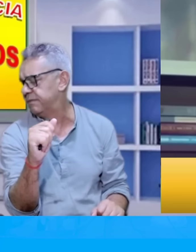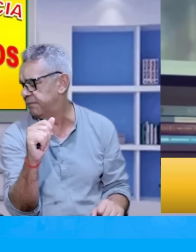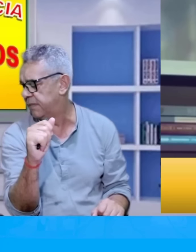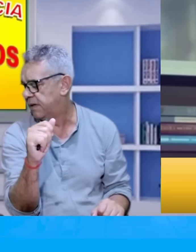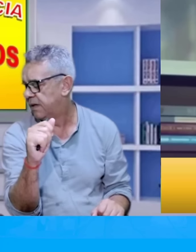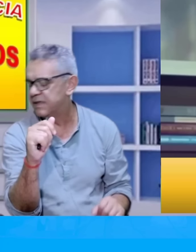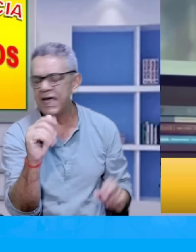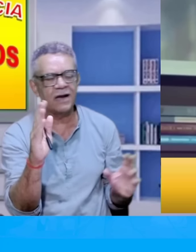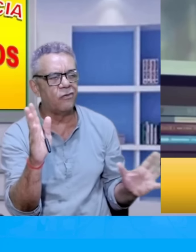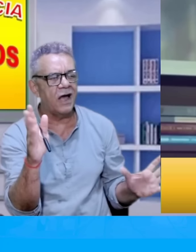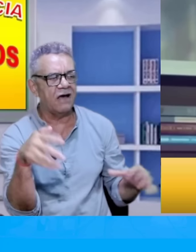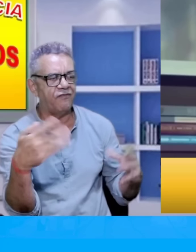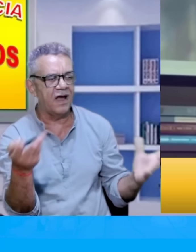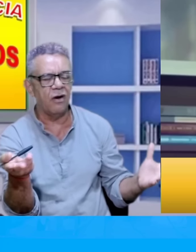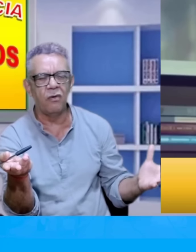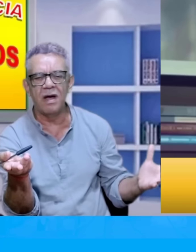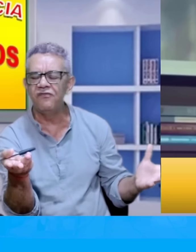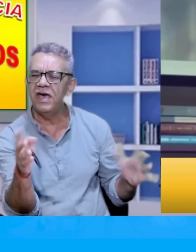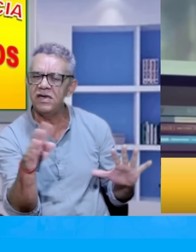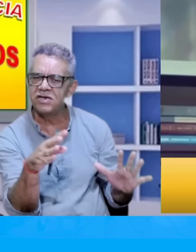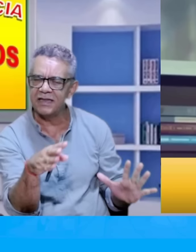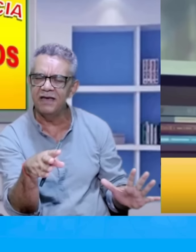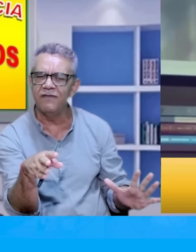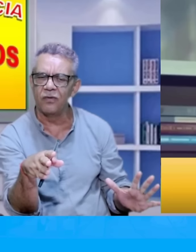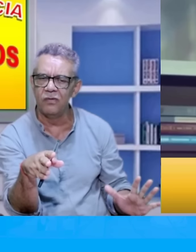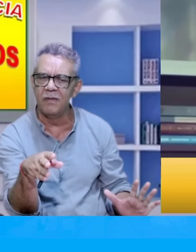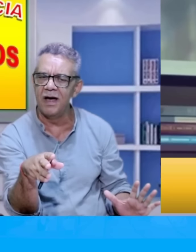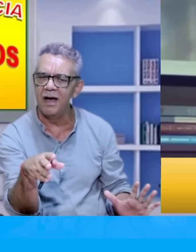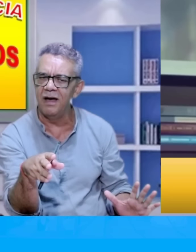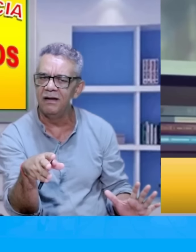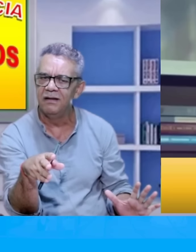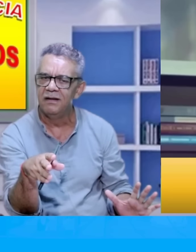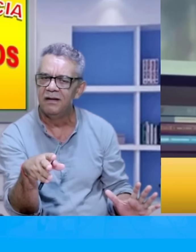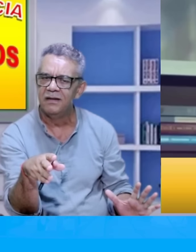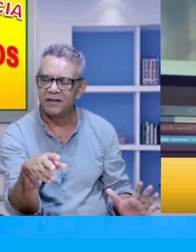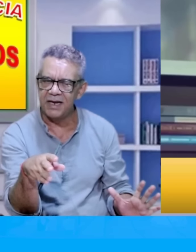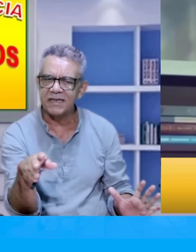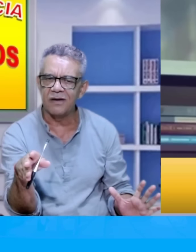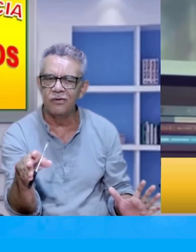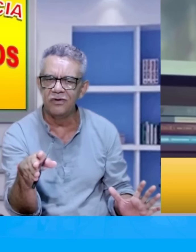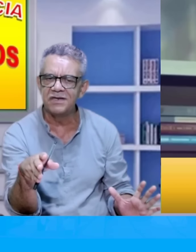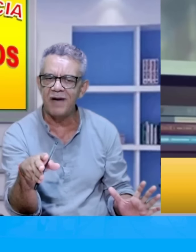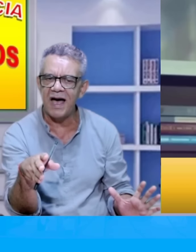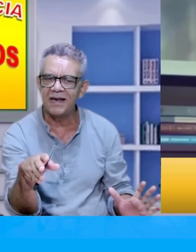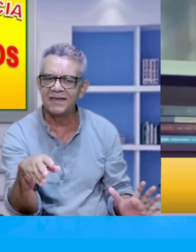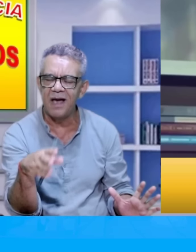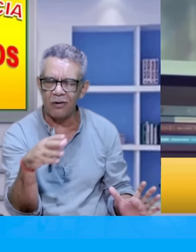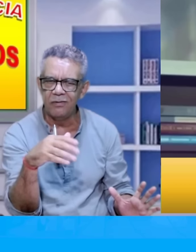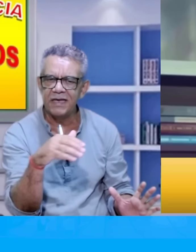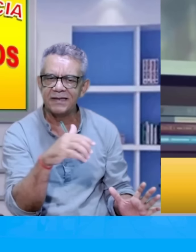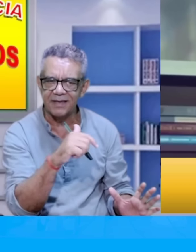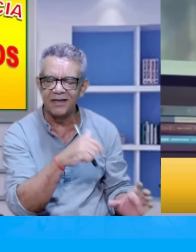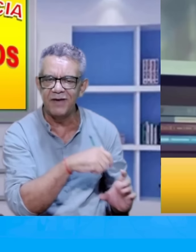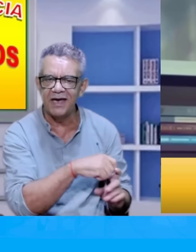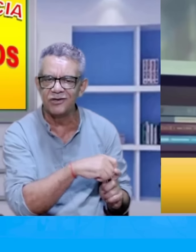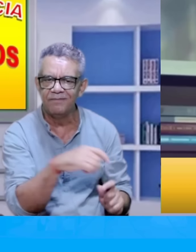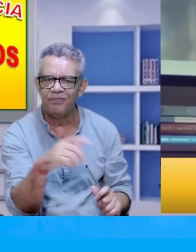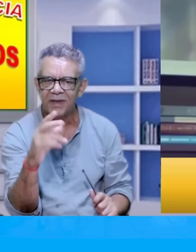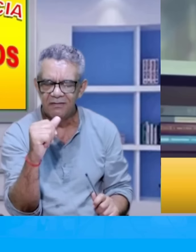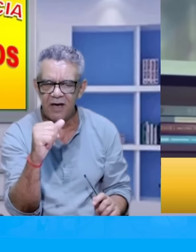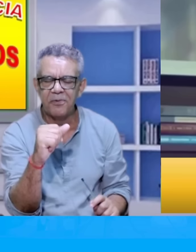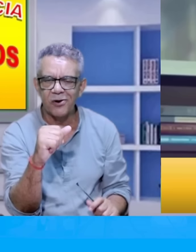Marques? Será que o Malafaia alguma vez já teve alguma treta com o Nunes Marques? Algum